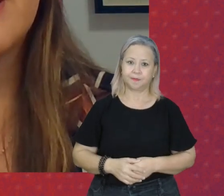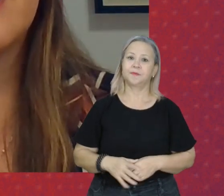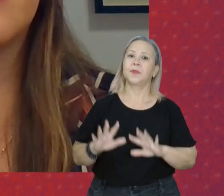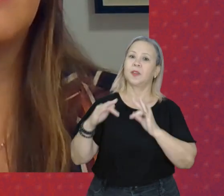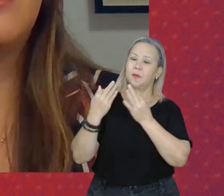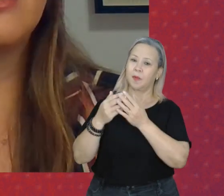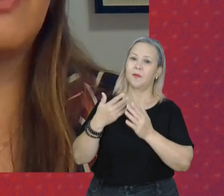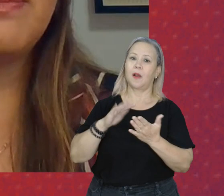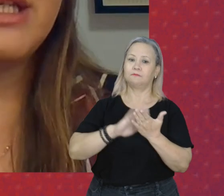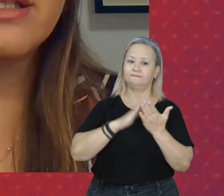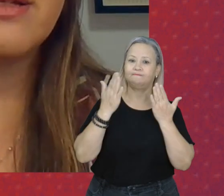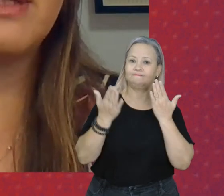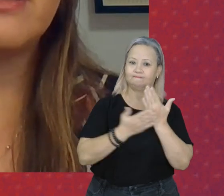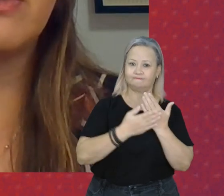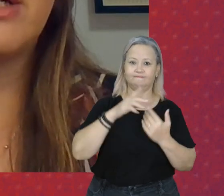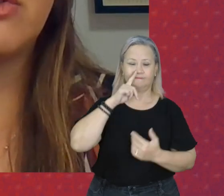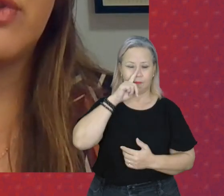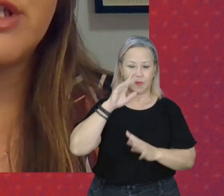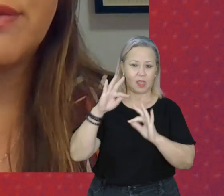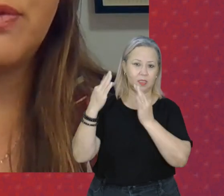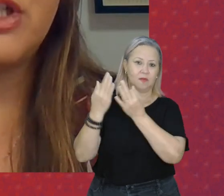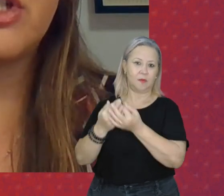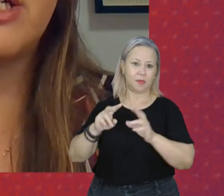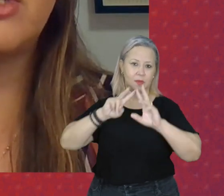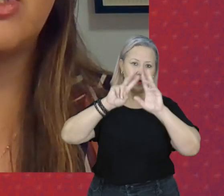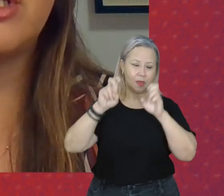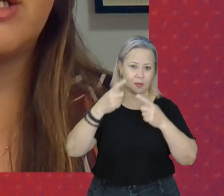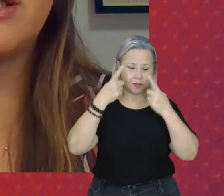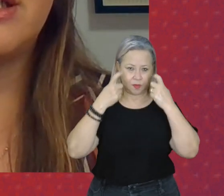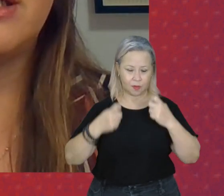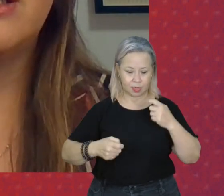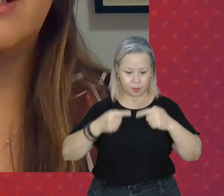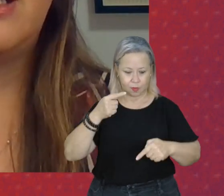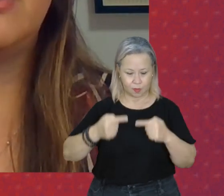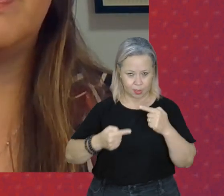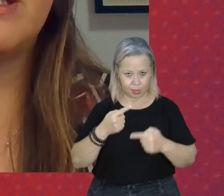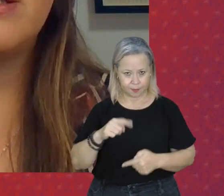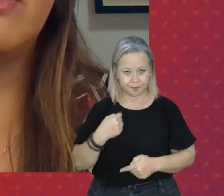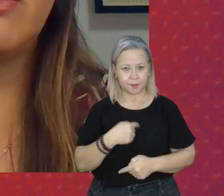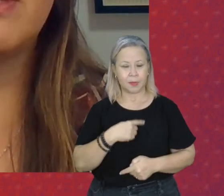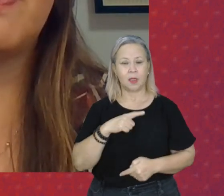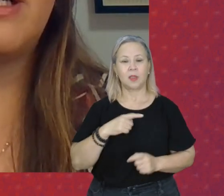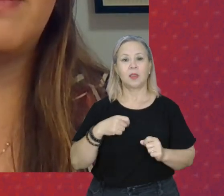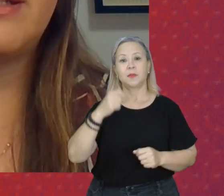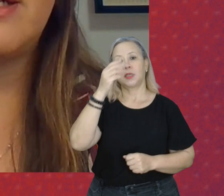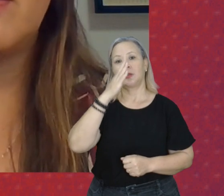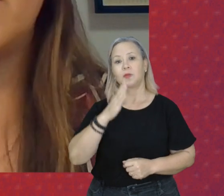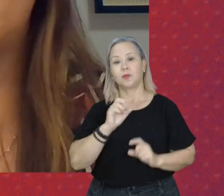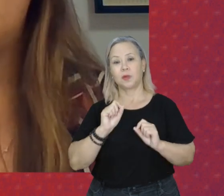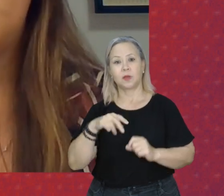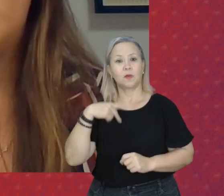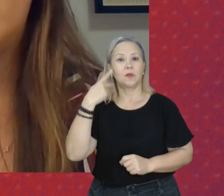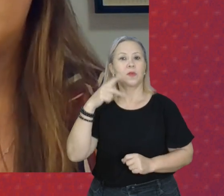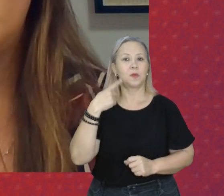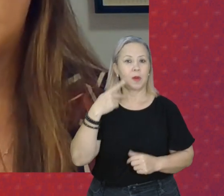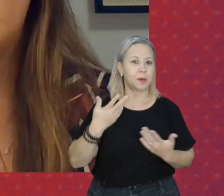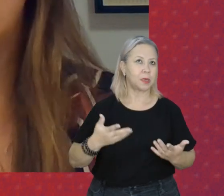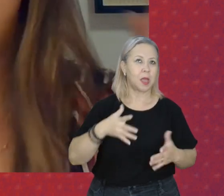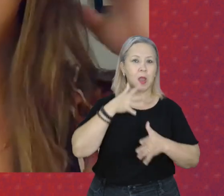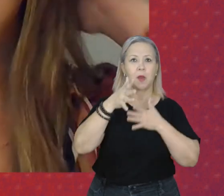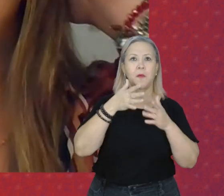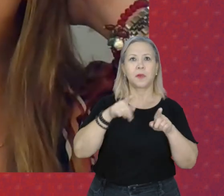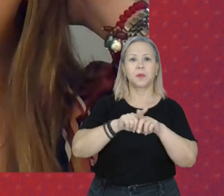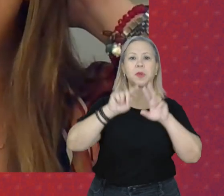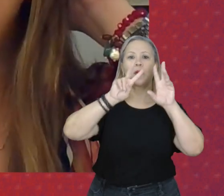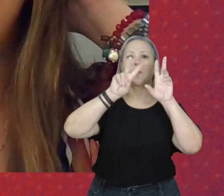que ameaças às famílias também são casos de violência política. E a gente tem aqui no Brasil algumas parlamentares, vamos falar também no